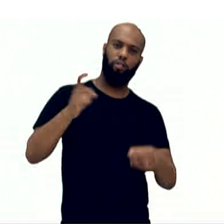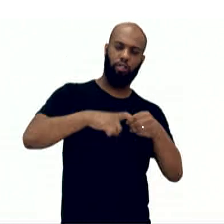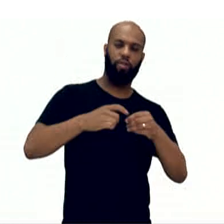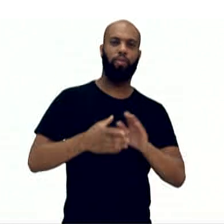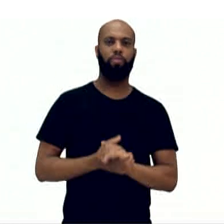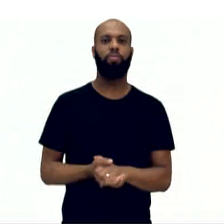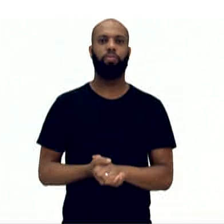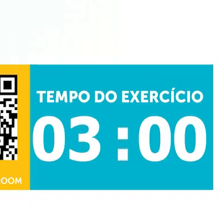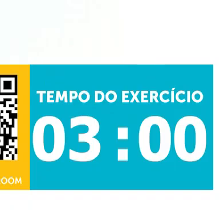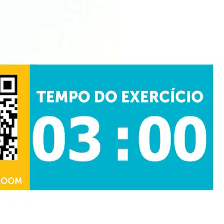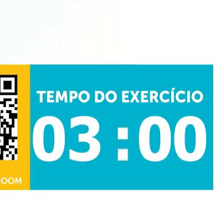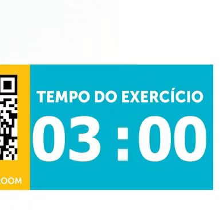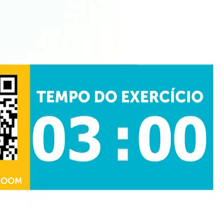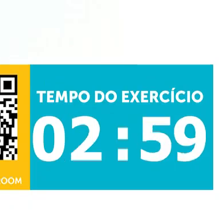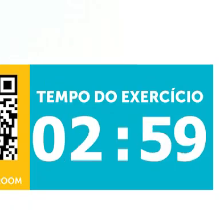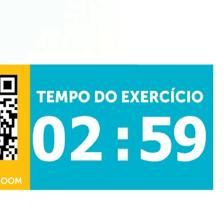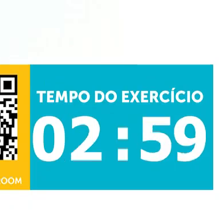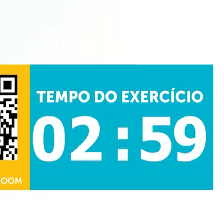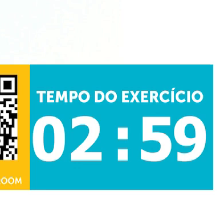corrige.